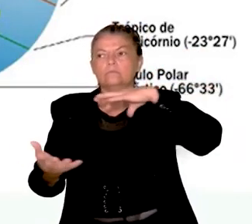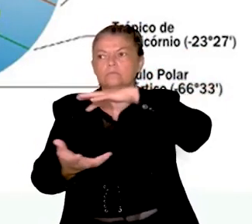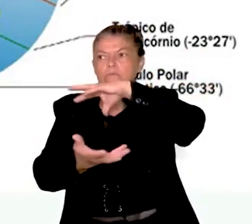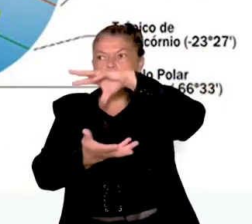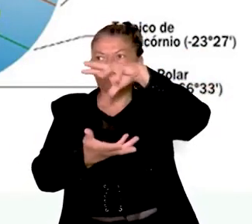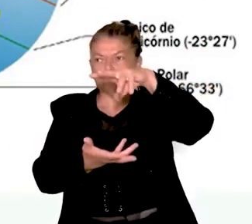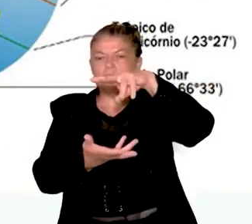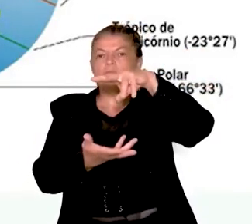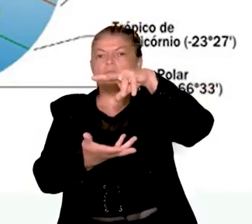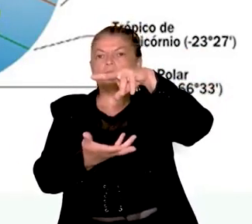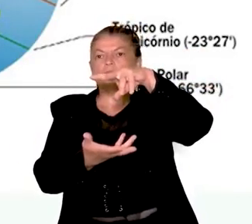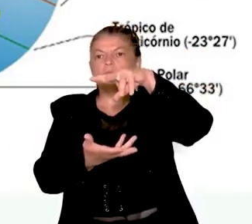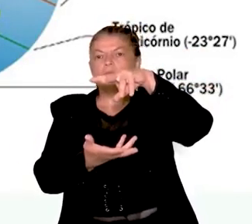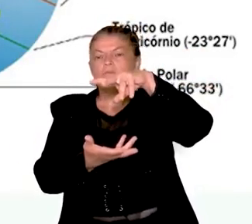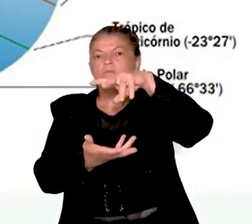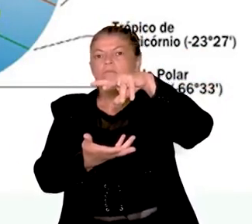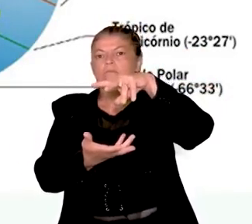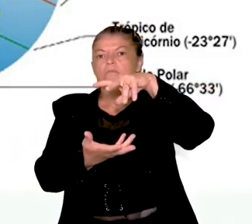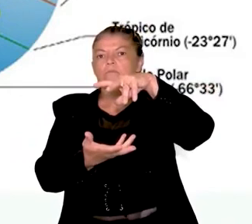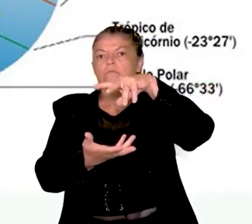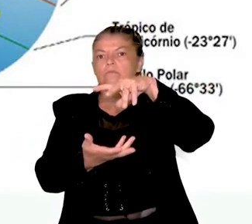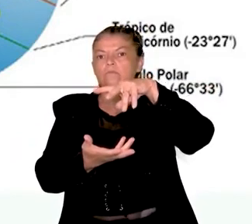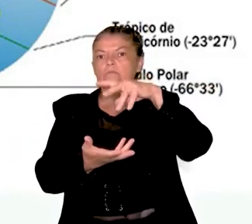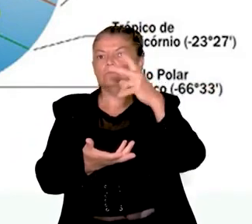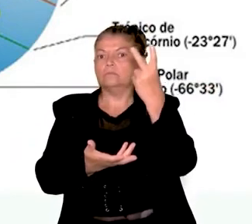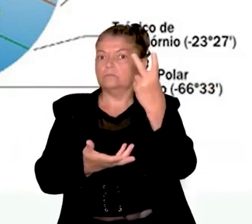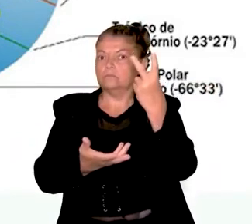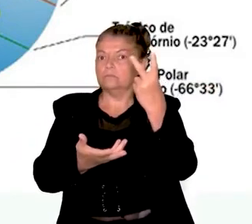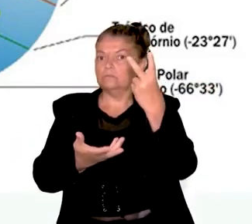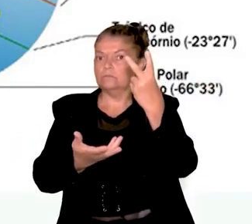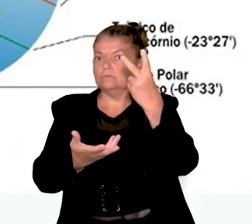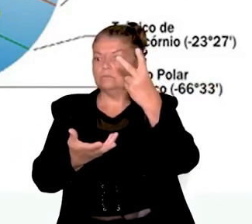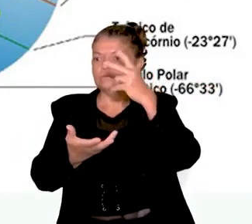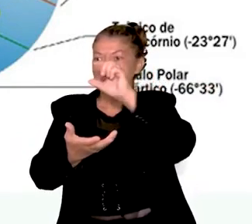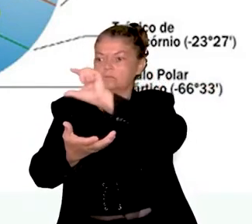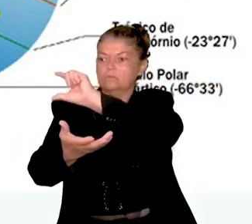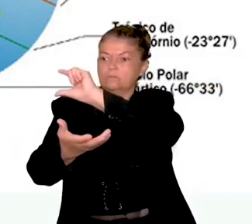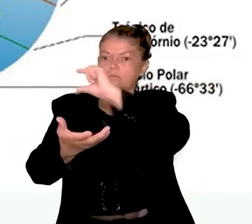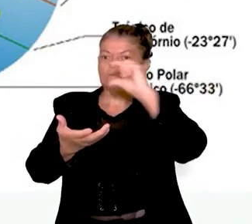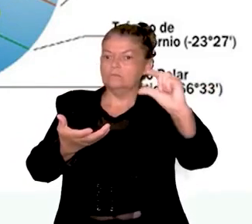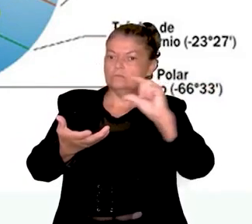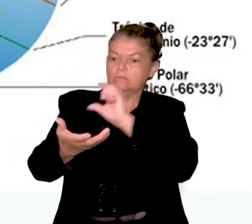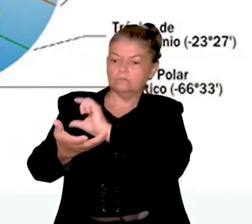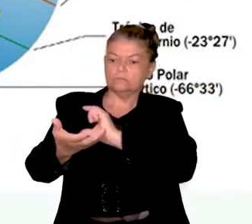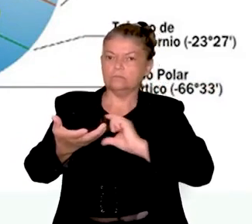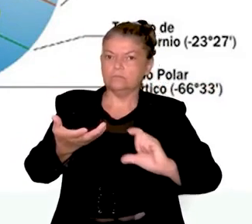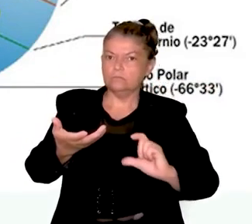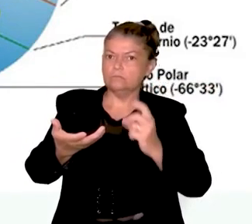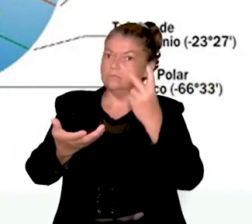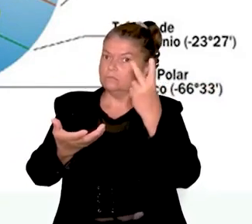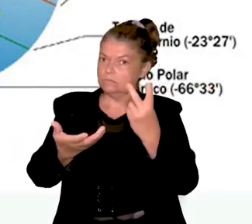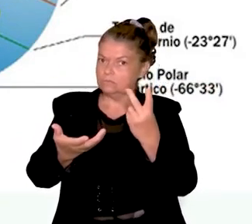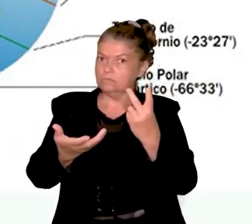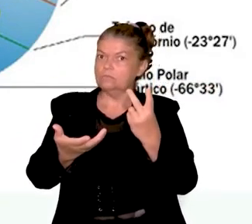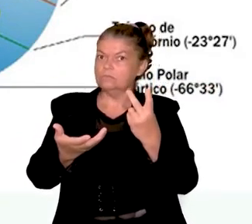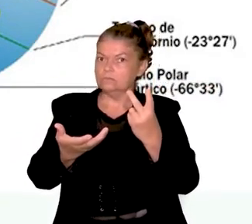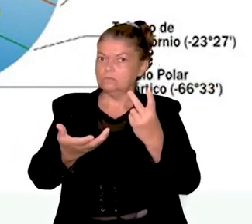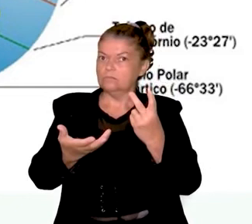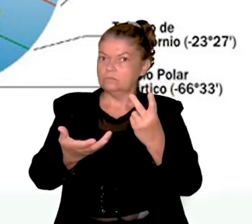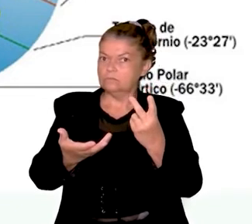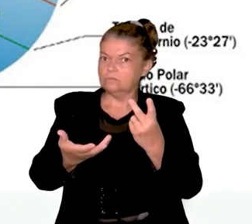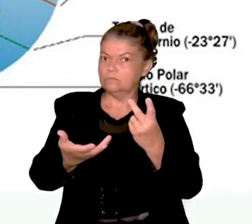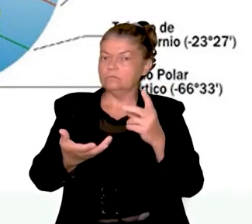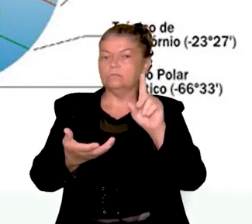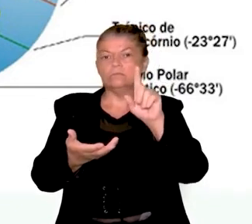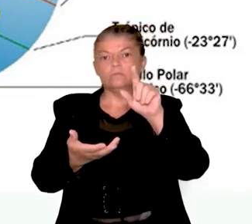hemisfério. O hemisfério foi dividido em duas partes. A linha principal, paralela principal, é a linha do Equador, está a 0